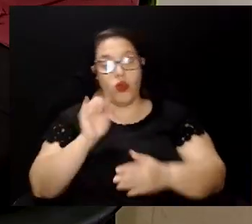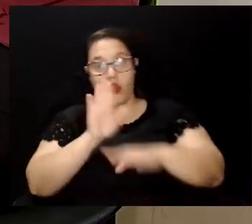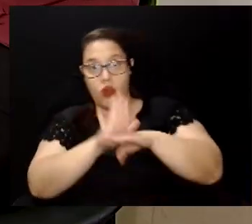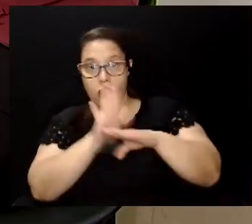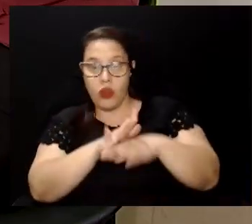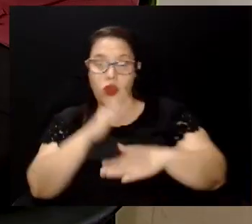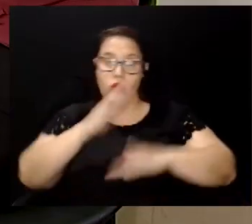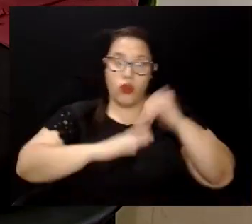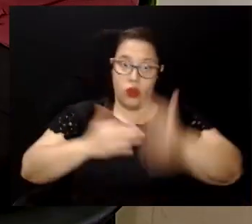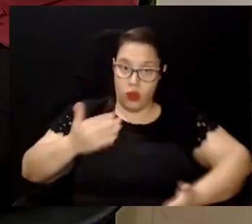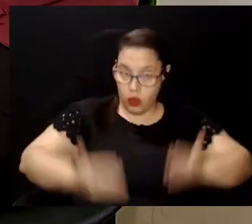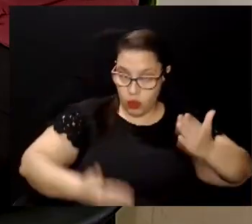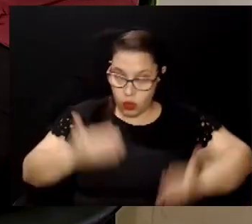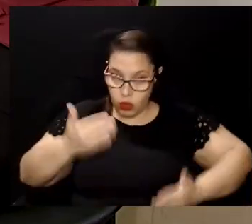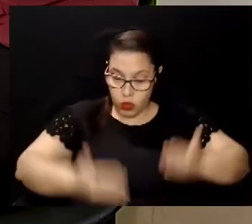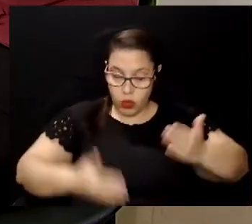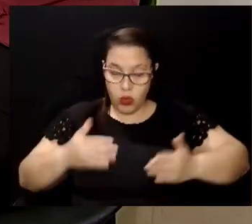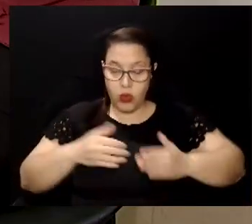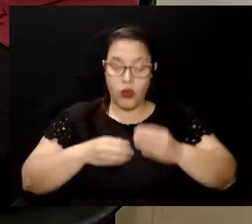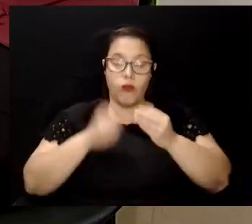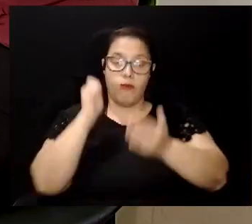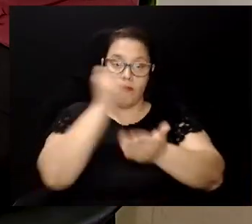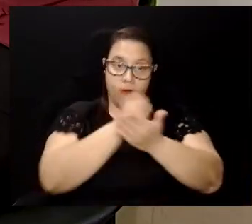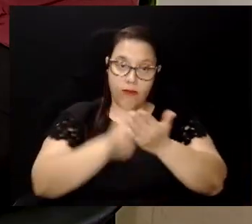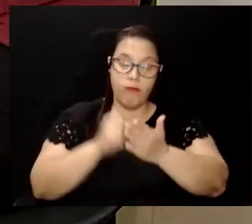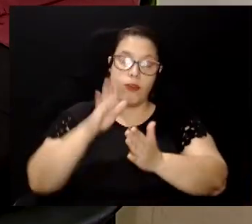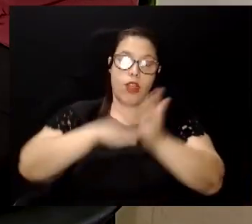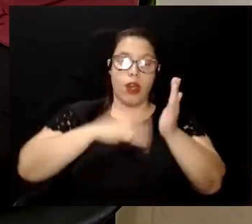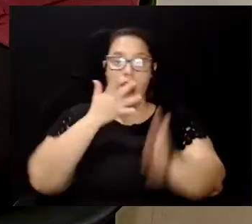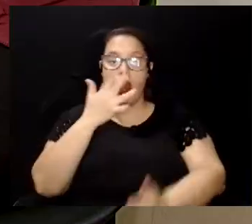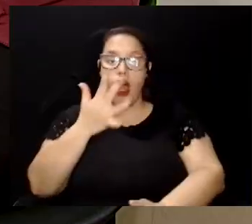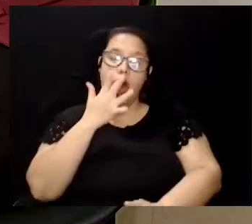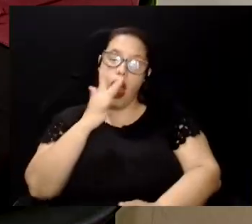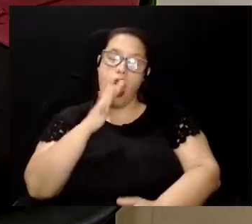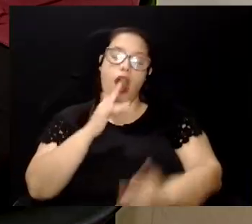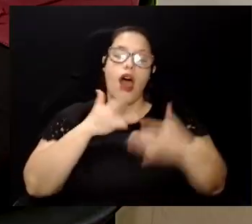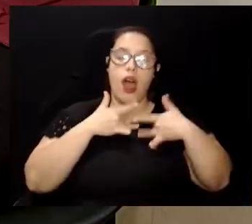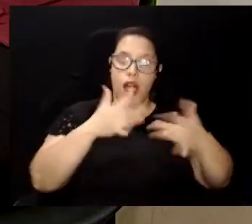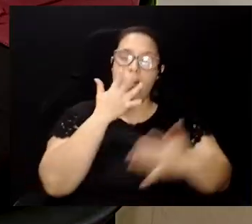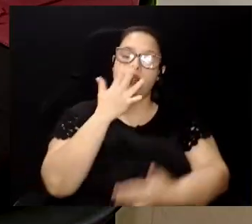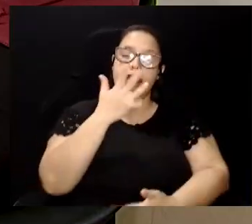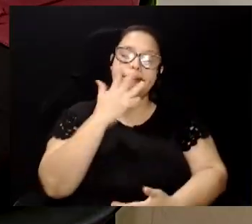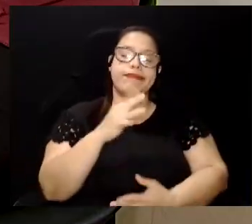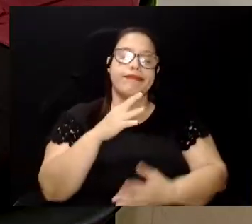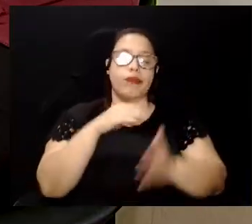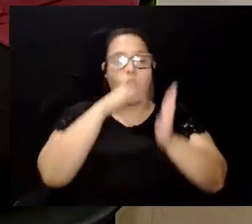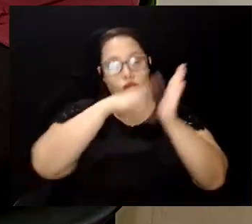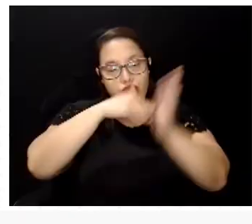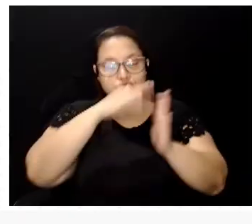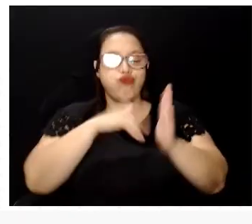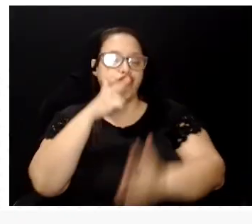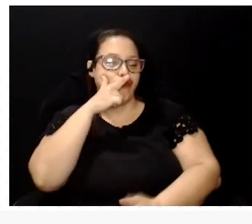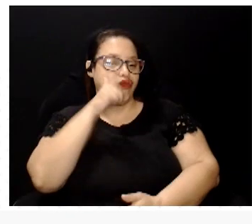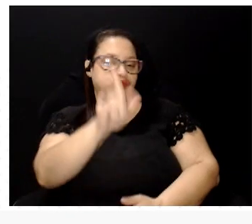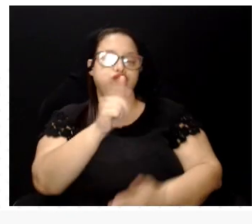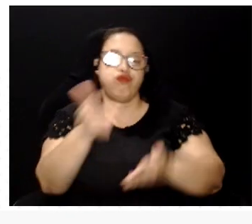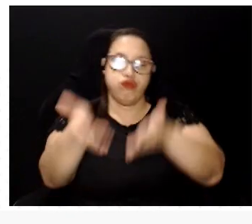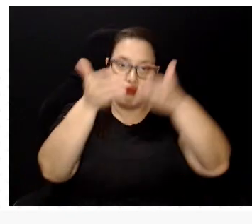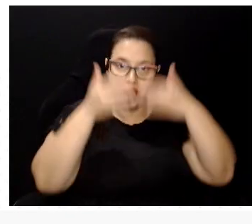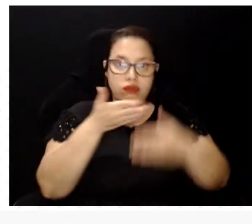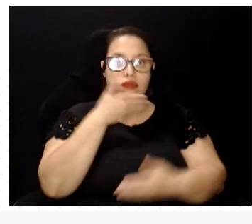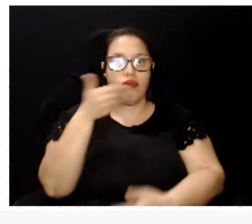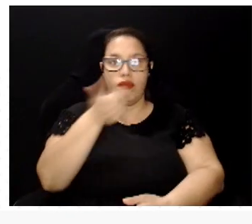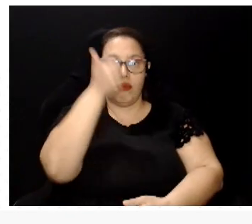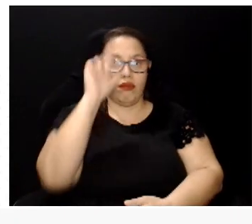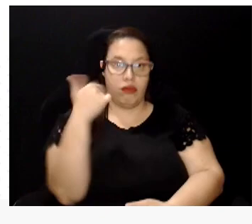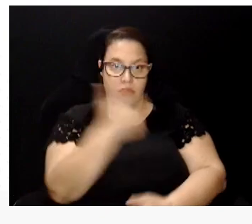serviço, quanto na compra das tintas, na doação das tintas, é aí que a gente consegue ir trazendo melhorias para nossa